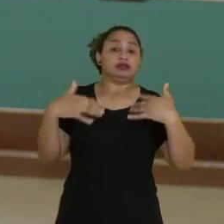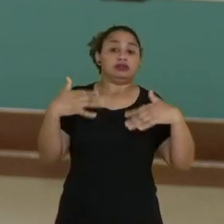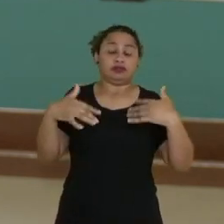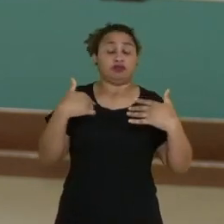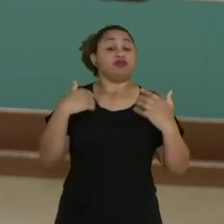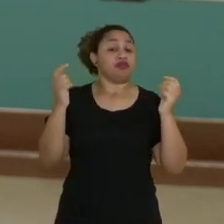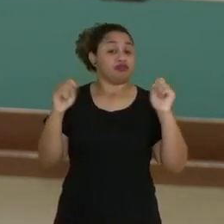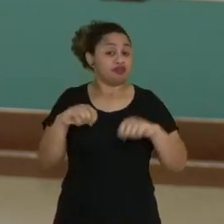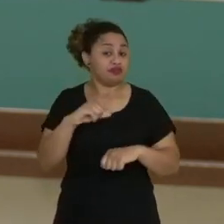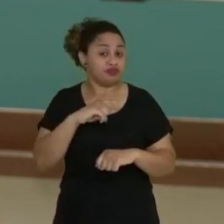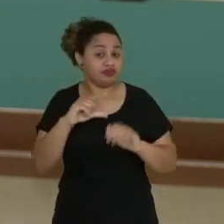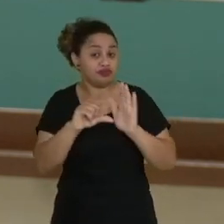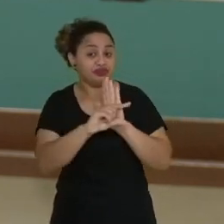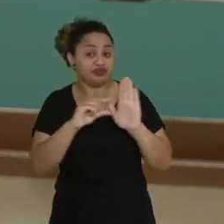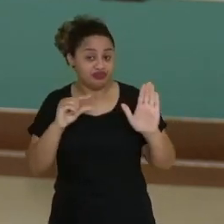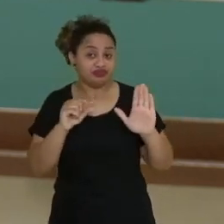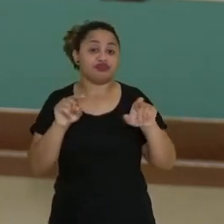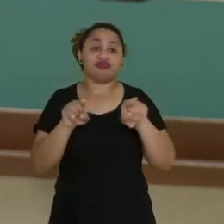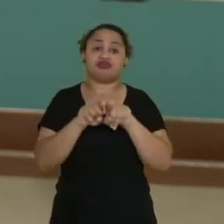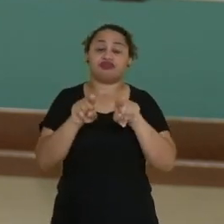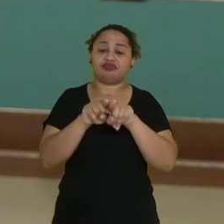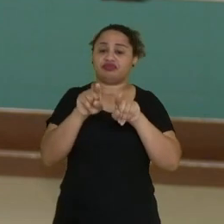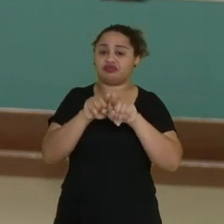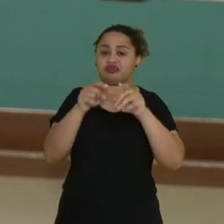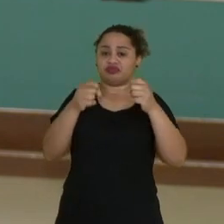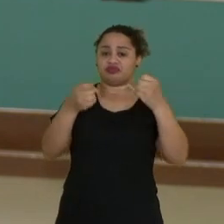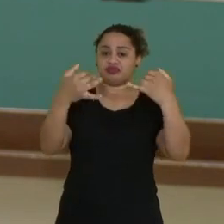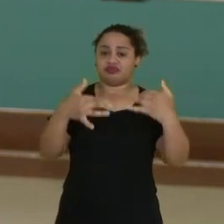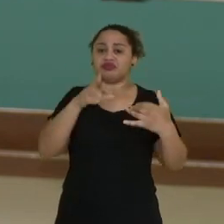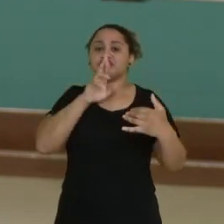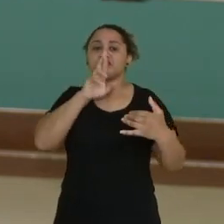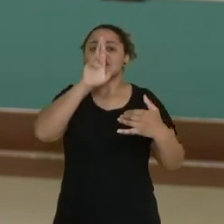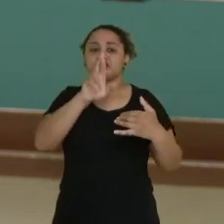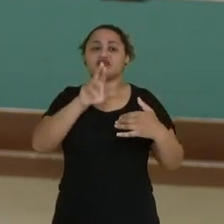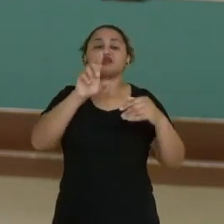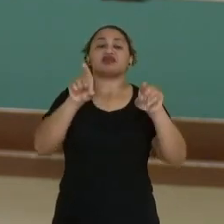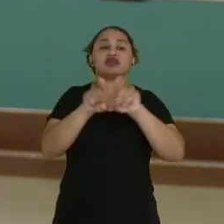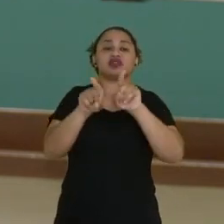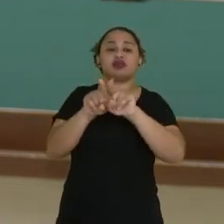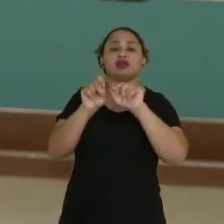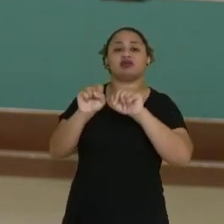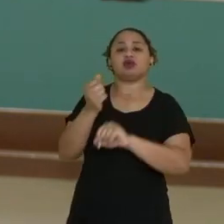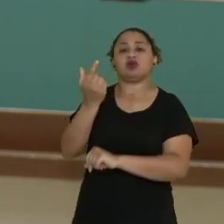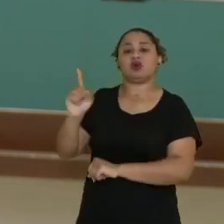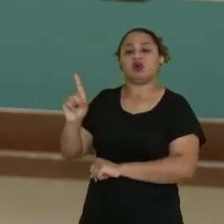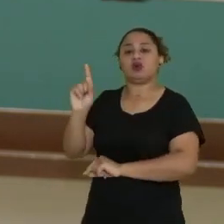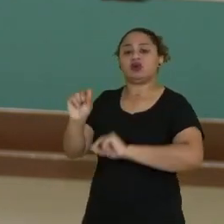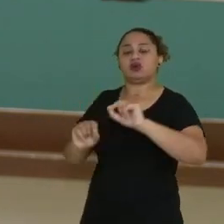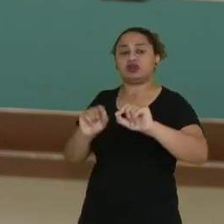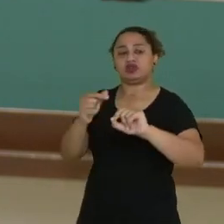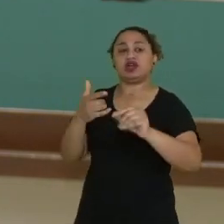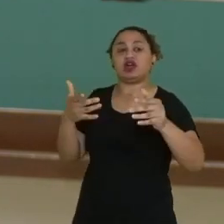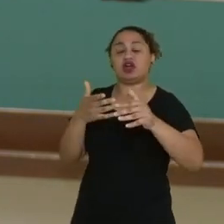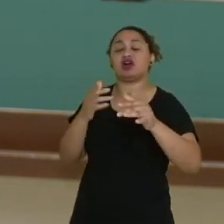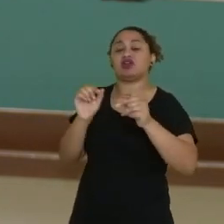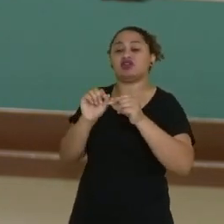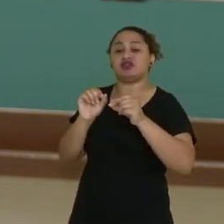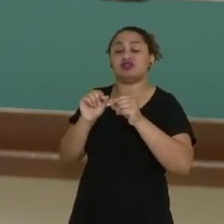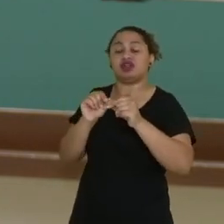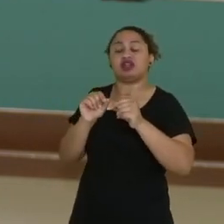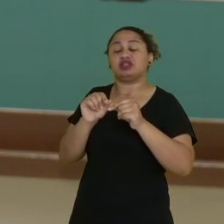poderia colocar esse trecho também, né? Poderia colocar essa outra pista, ó, mas agora se revigora com